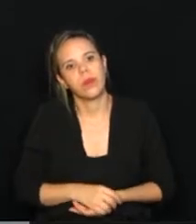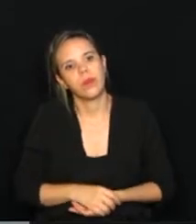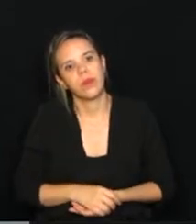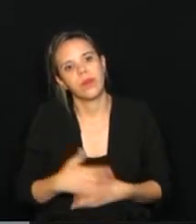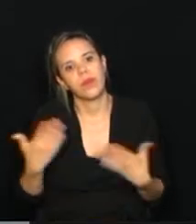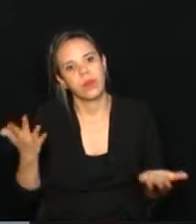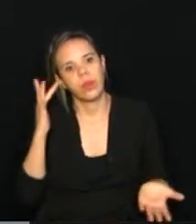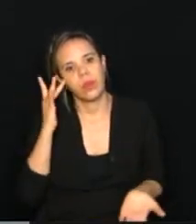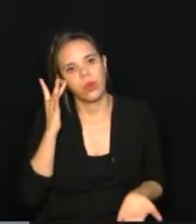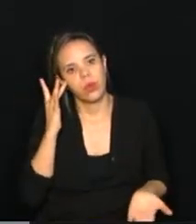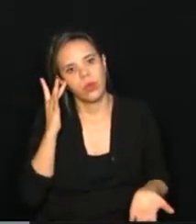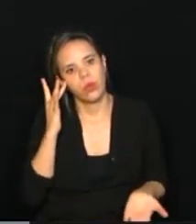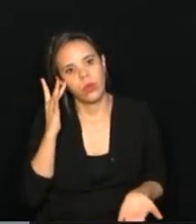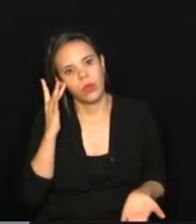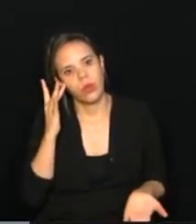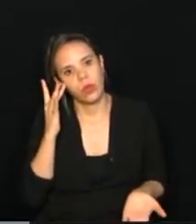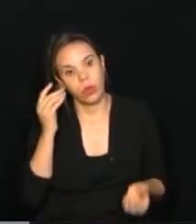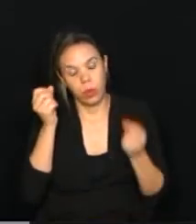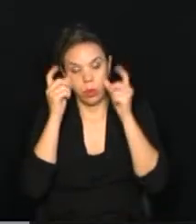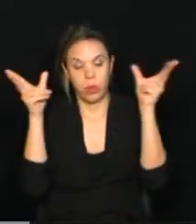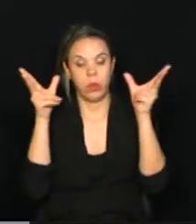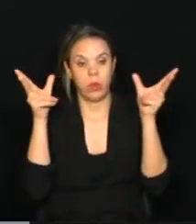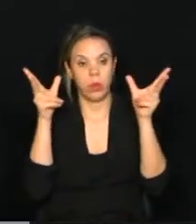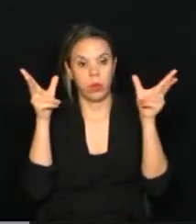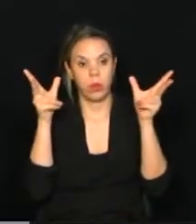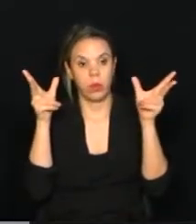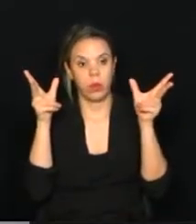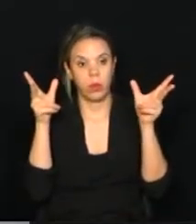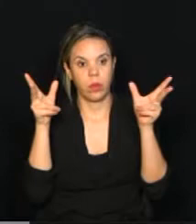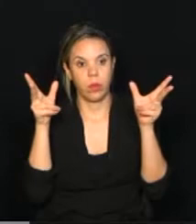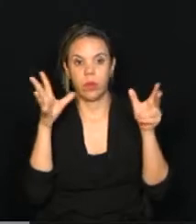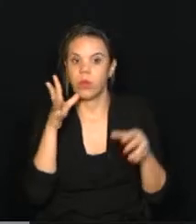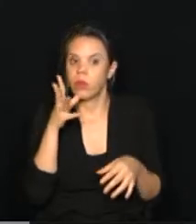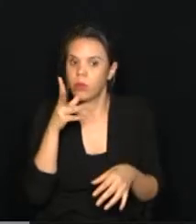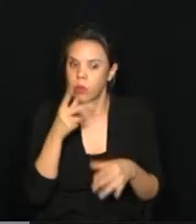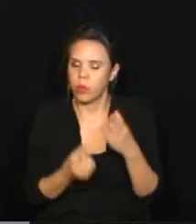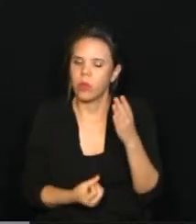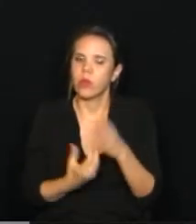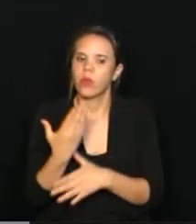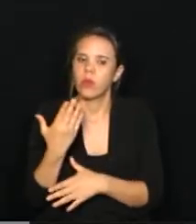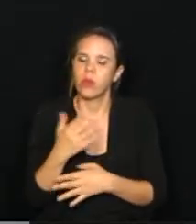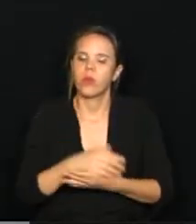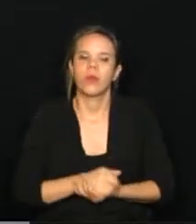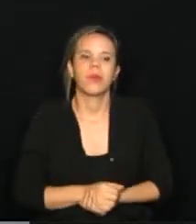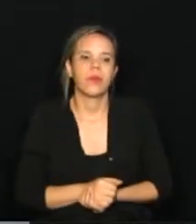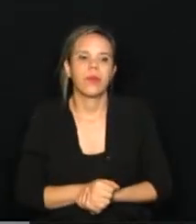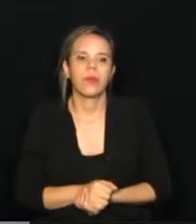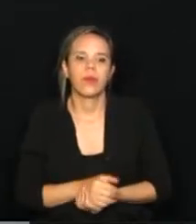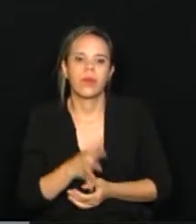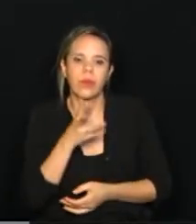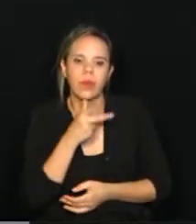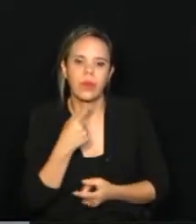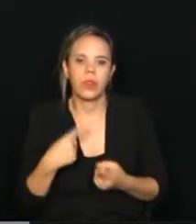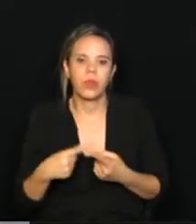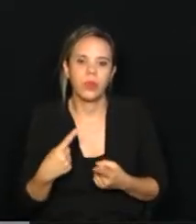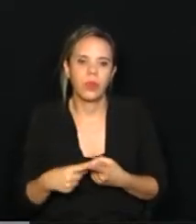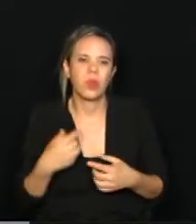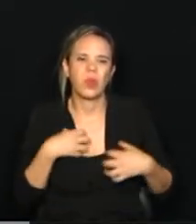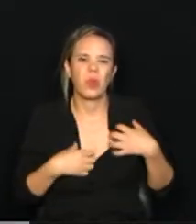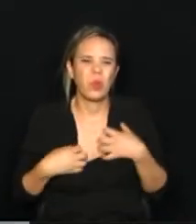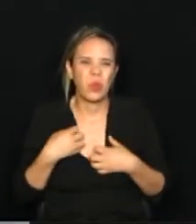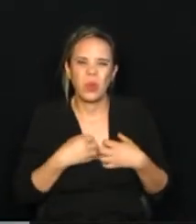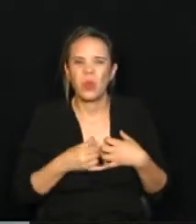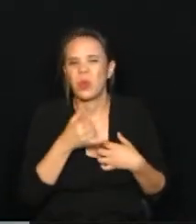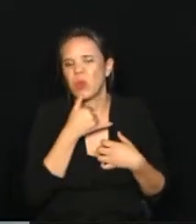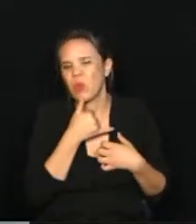Então eu acho que eu dei esse clique. Eu demorei bastante, né? Tá. Eu demorei, porque eu me desanimei bastante